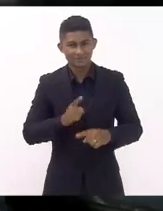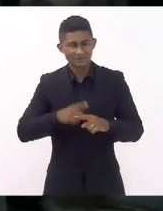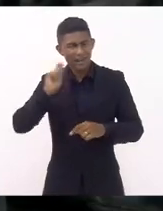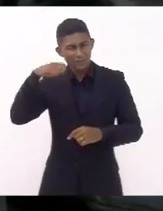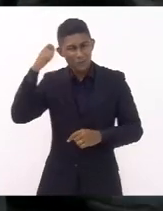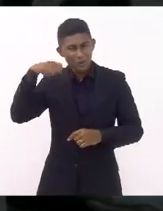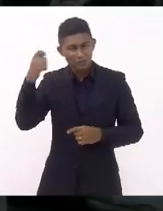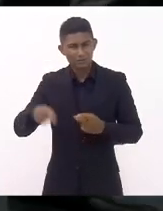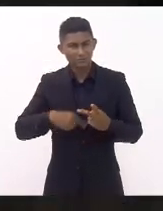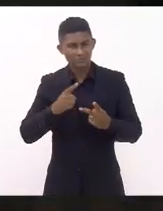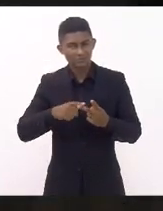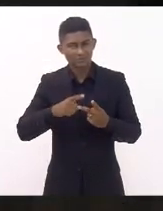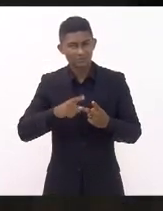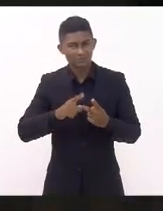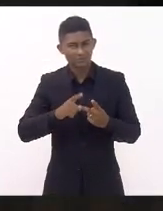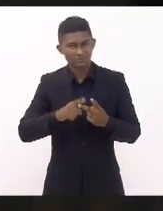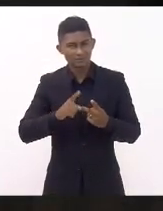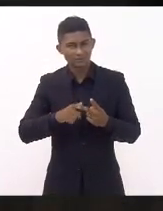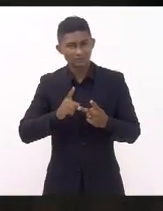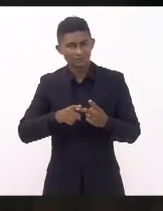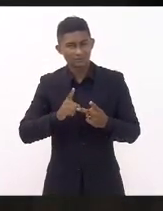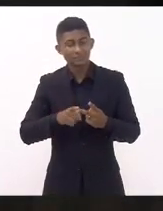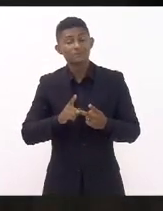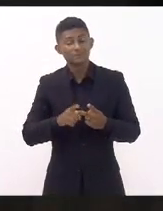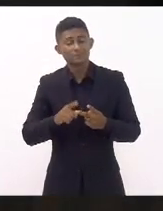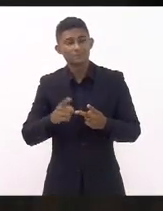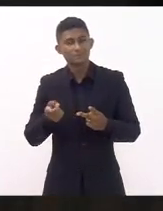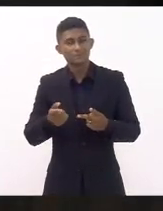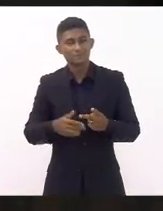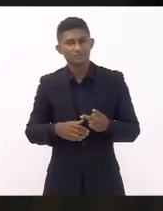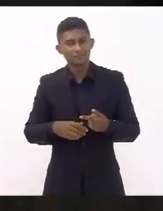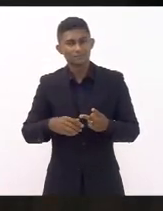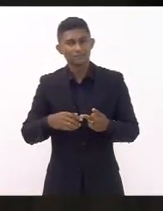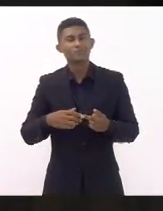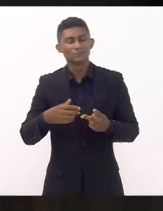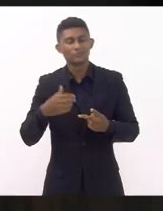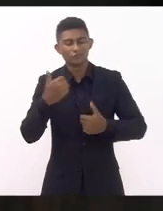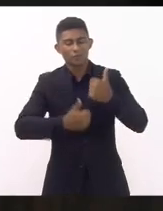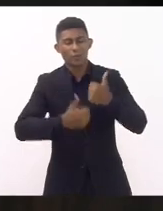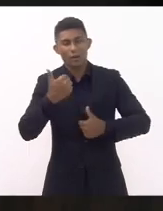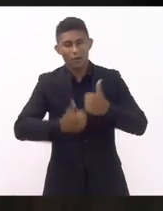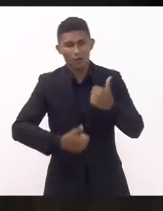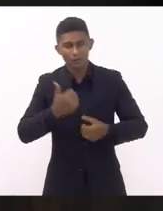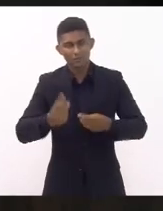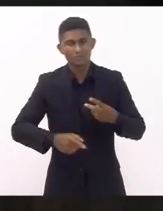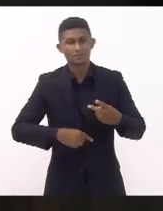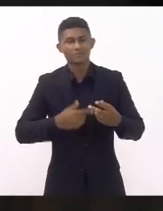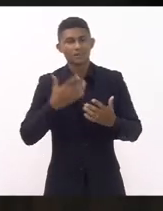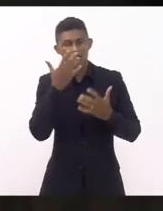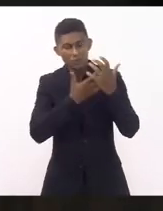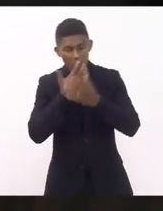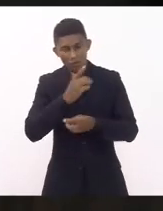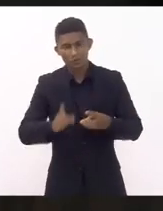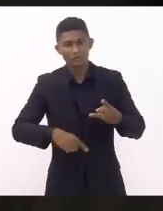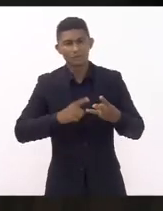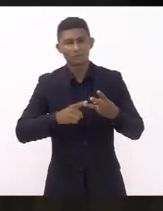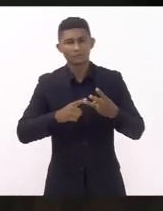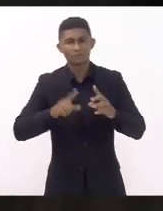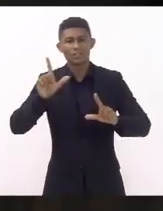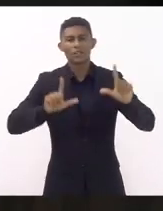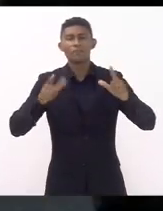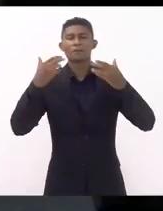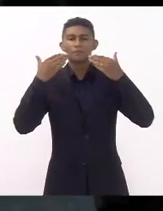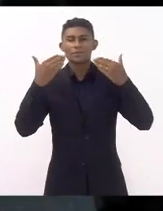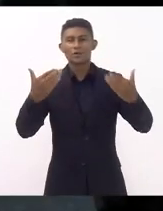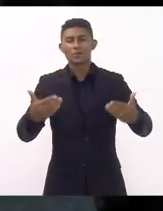o quê? Dançarino? Ator. Ator. Jogador de futebol, cantor. Cantor. Apresentador com... de televisão. Ah, isso